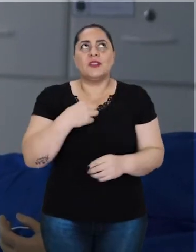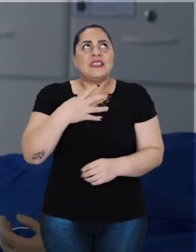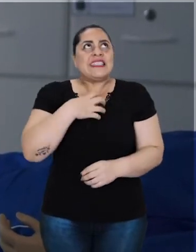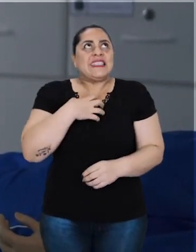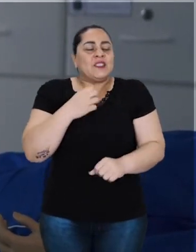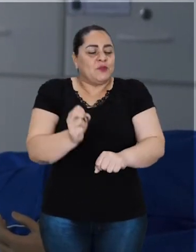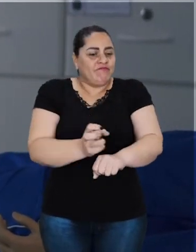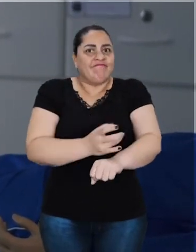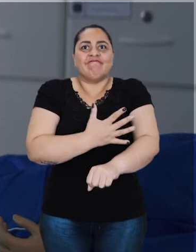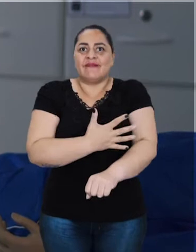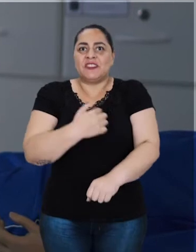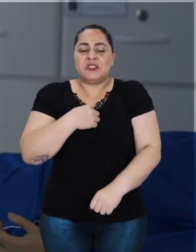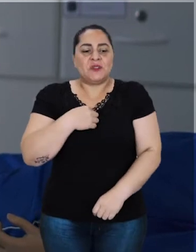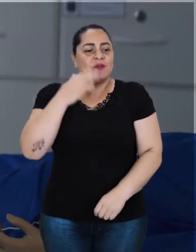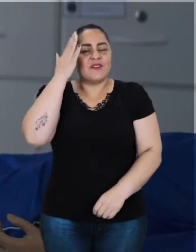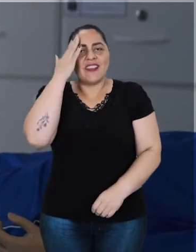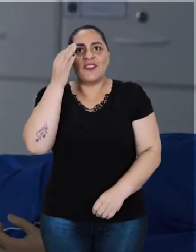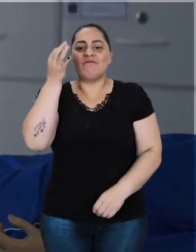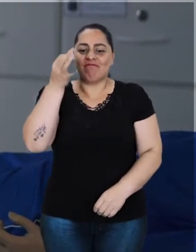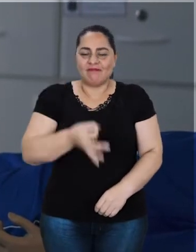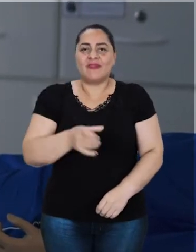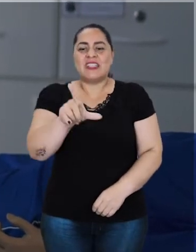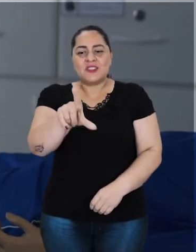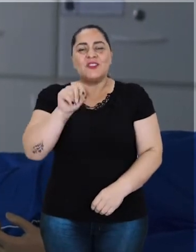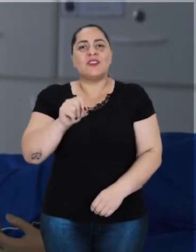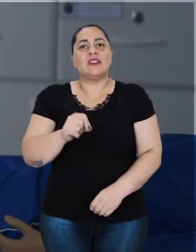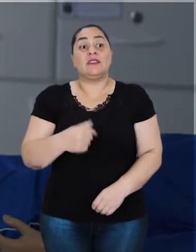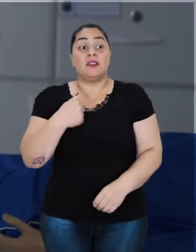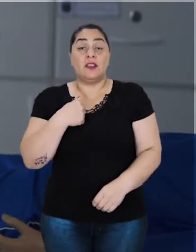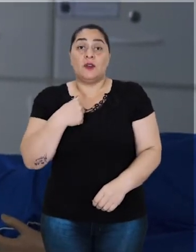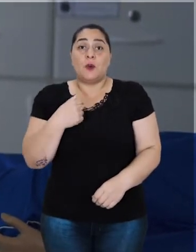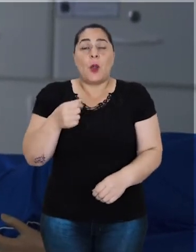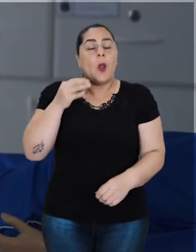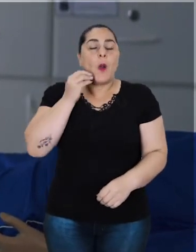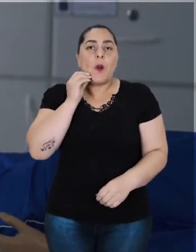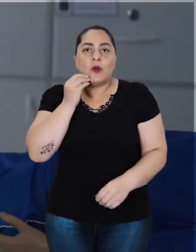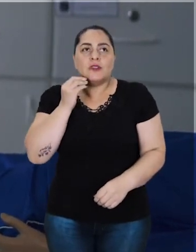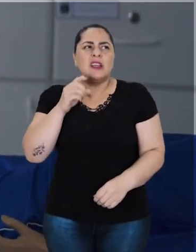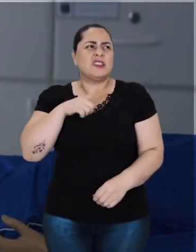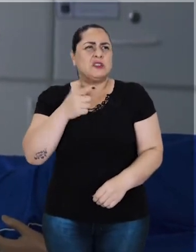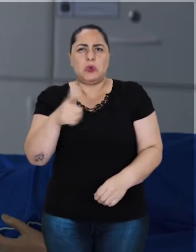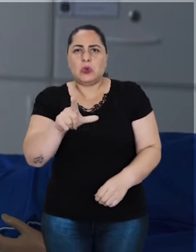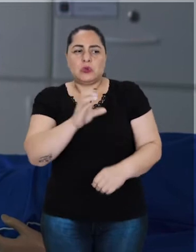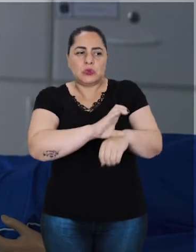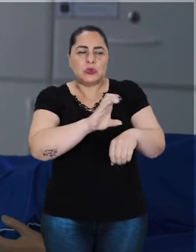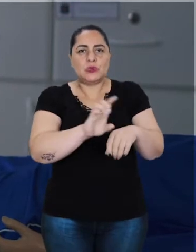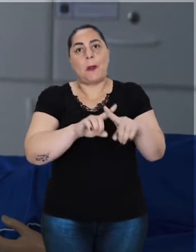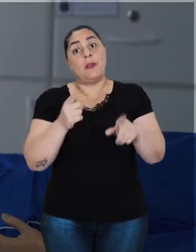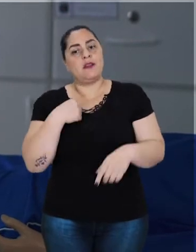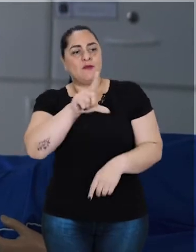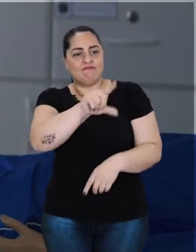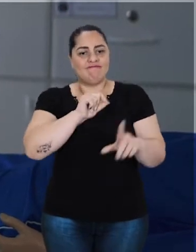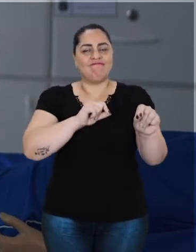respiro enfermagem, eu comecei como auxiliar de enfermagem. Tive a oportunidade de ter outros cursos, fazer outros, mas